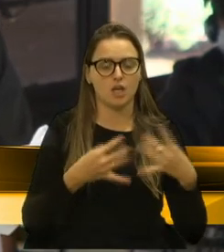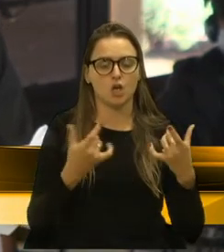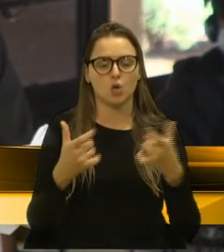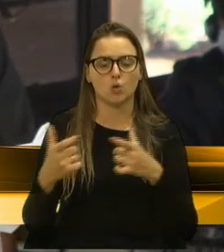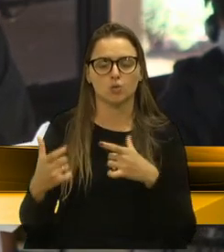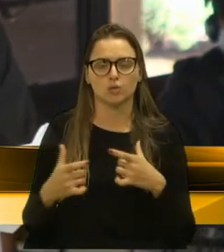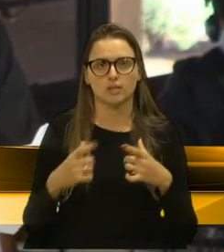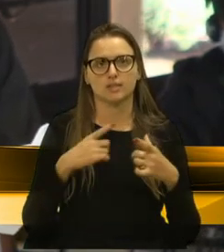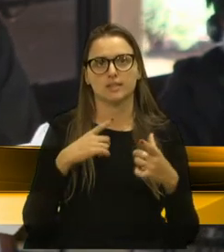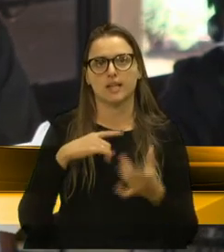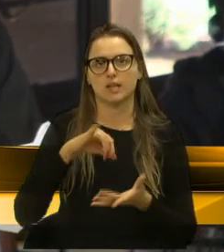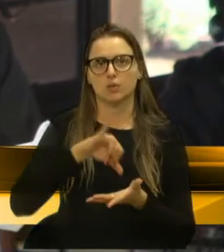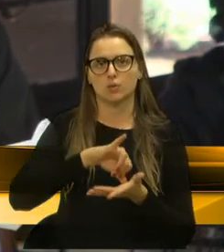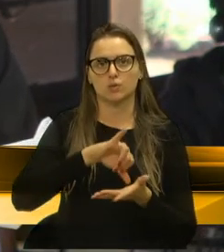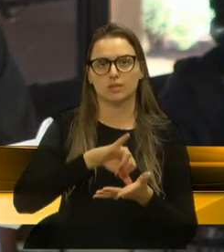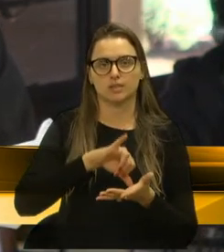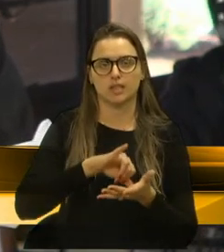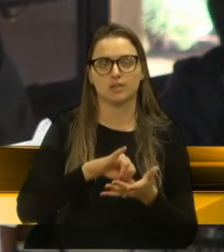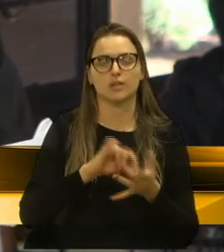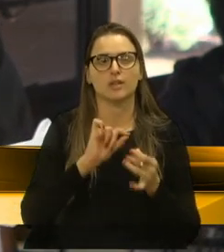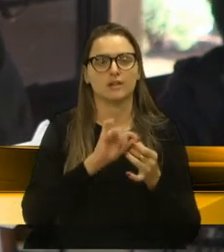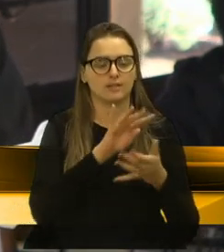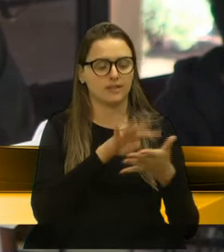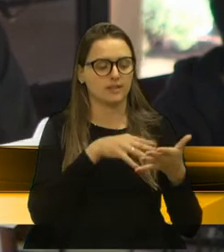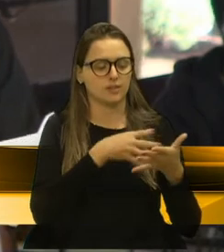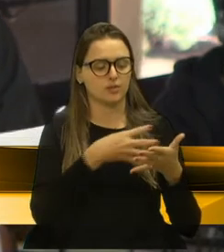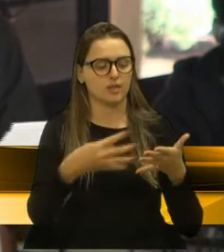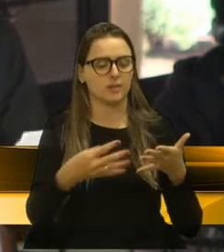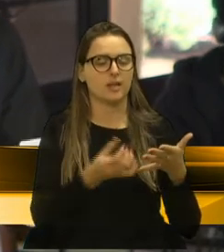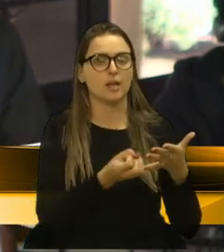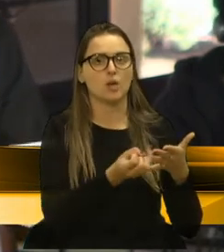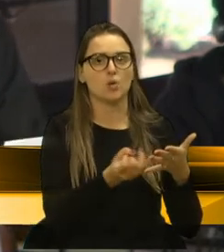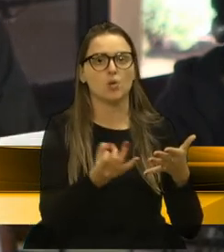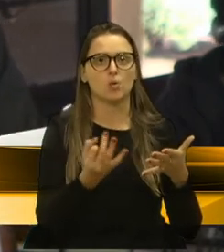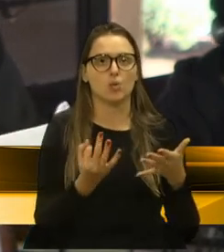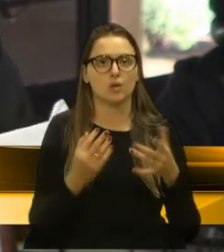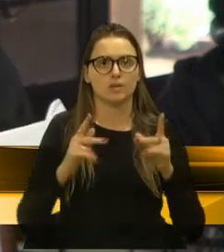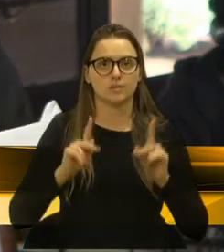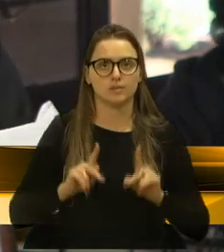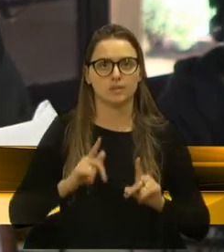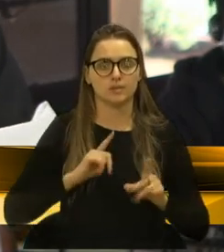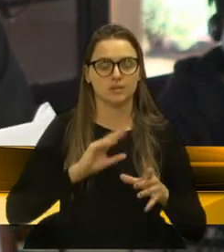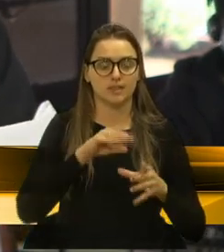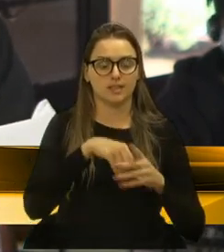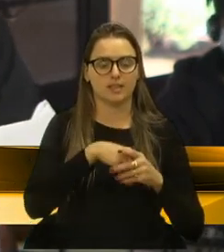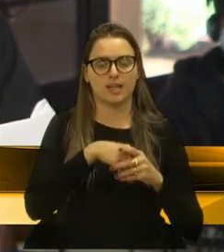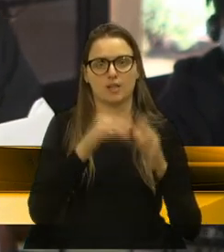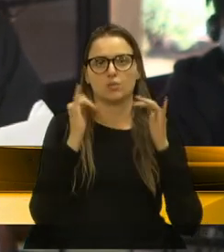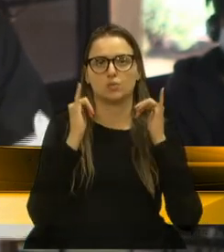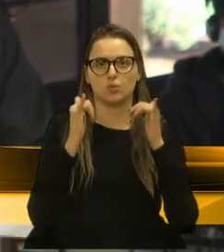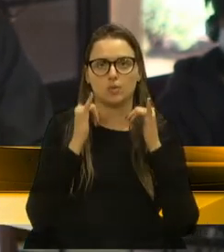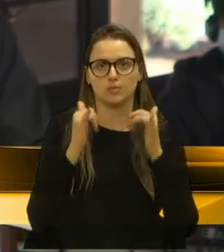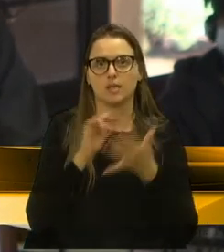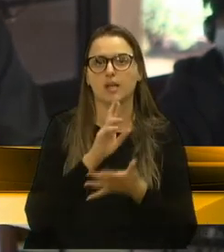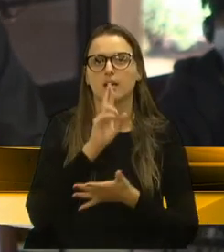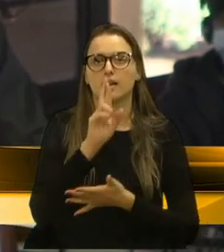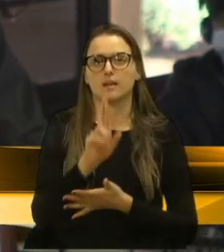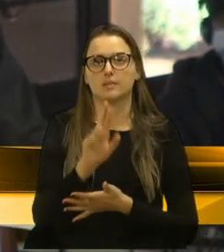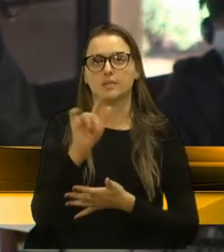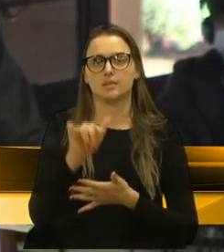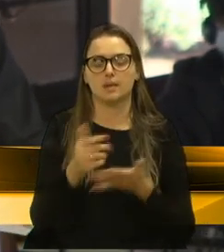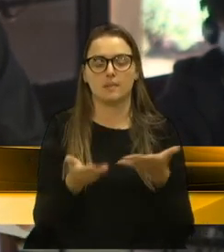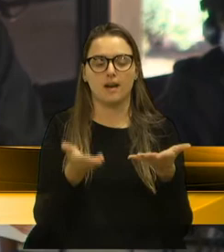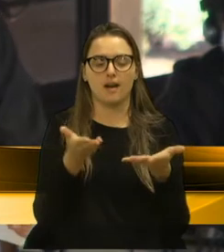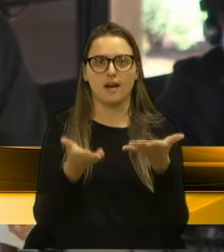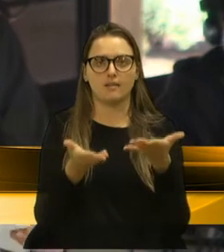linhas troncais, planilhando a quantidade de passageiros dentro de cada veículo. Este resultado serve para balizar e